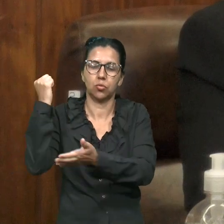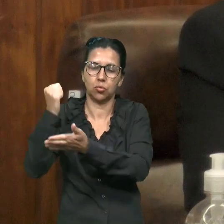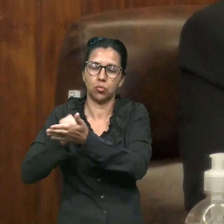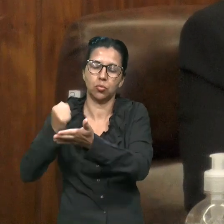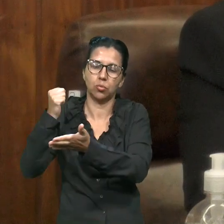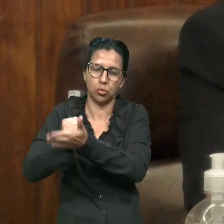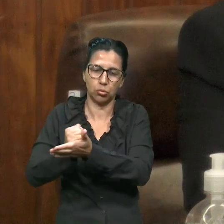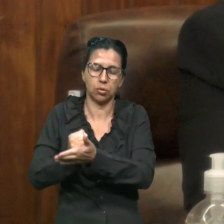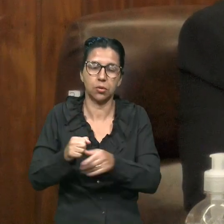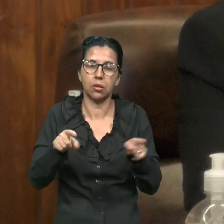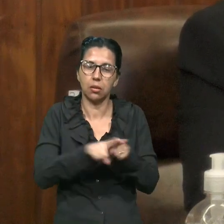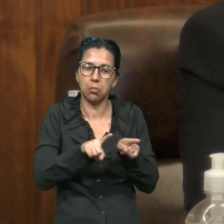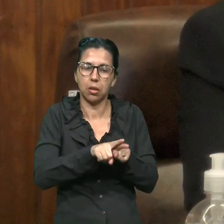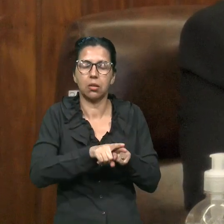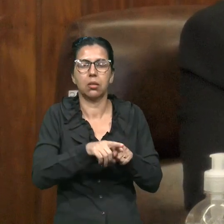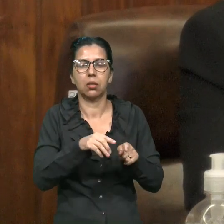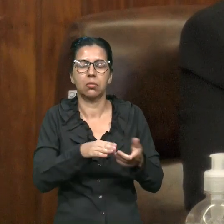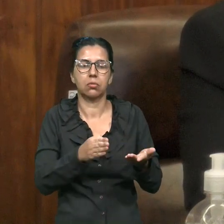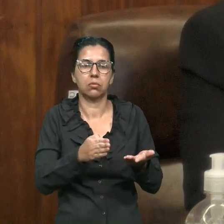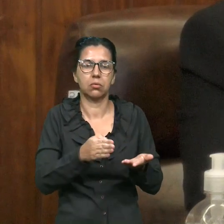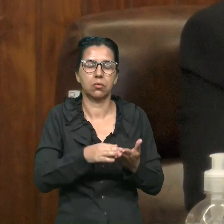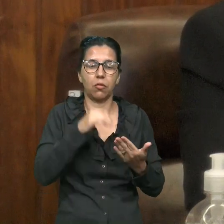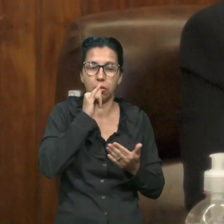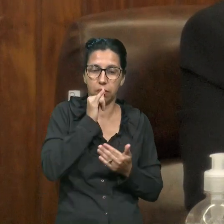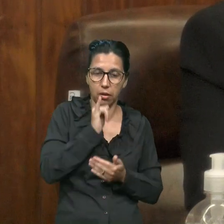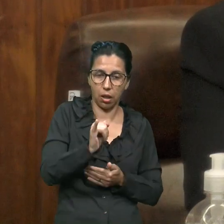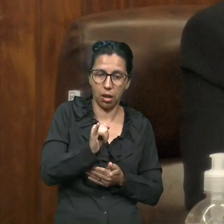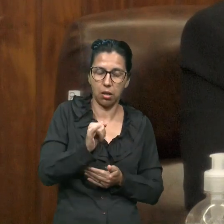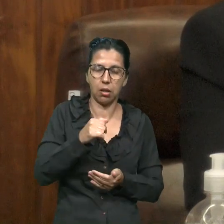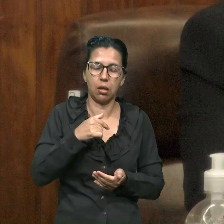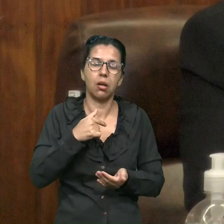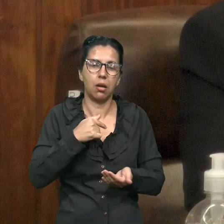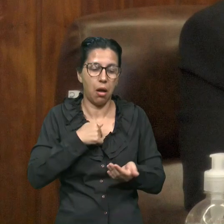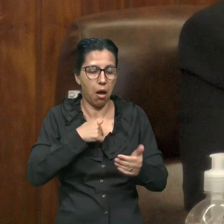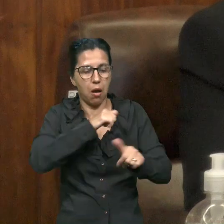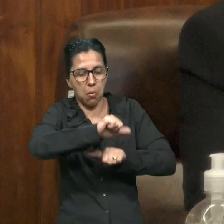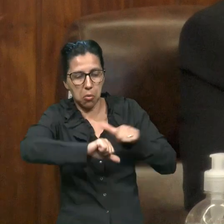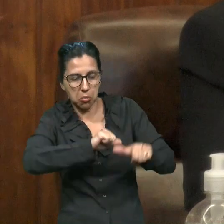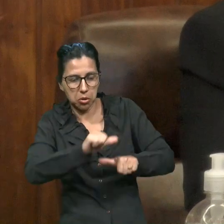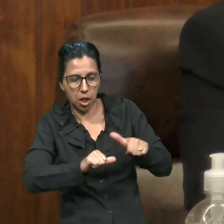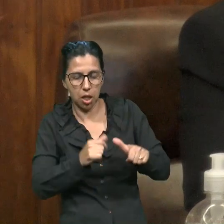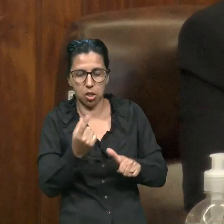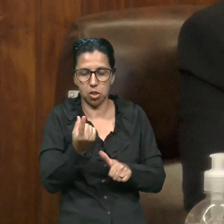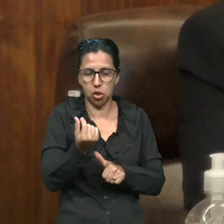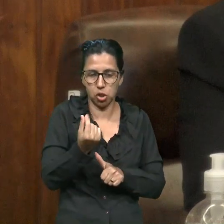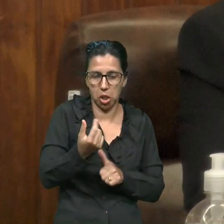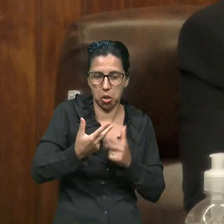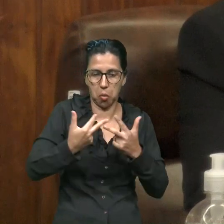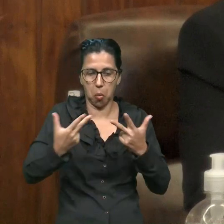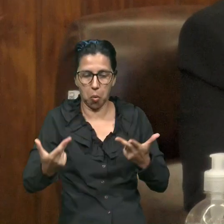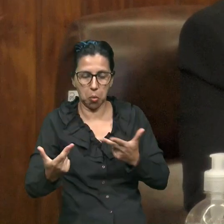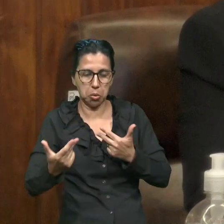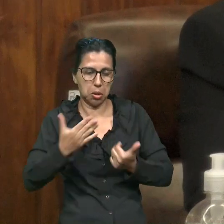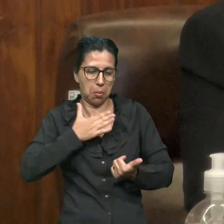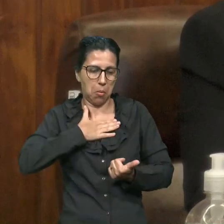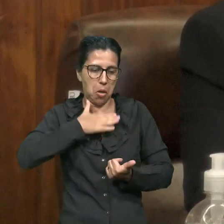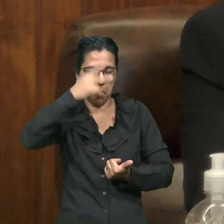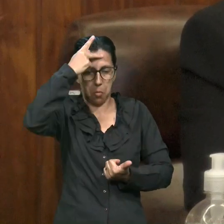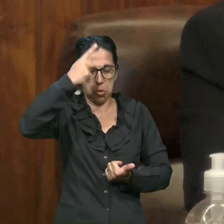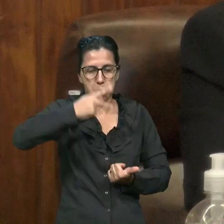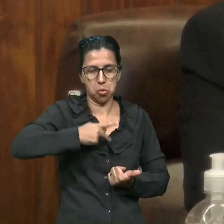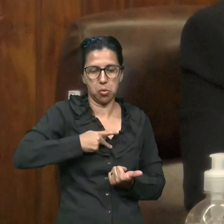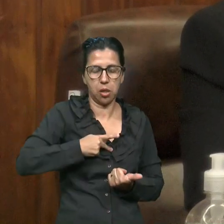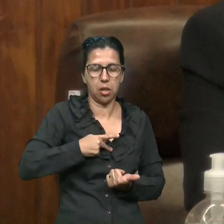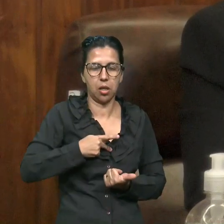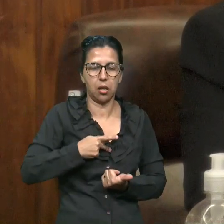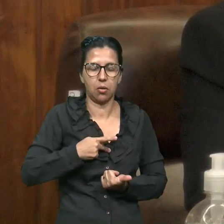92. Admitir, possibilitar ou dar causa a qualquer modificação ou vantagem, inclusive prorrogação contratual em favor